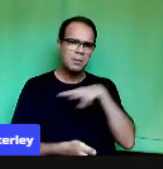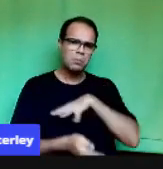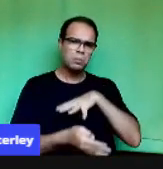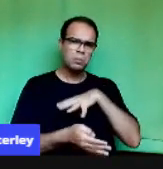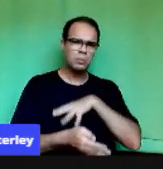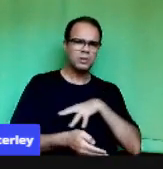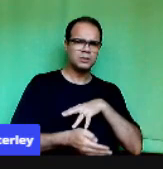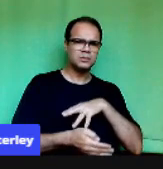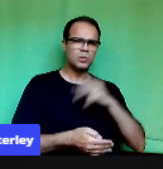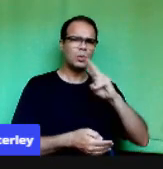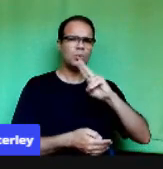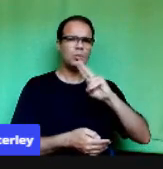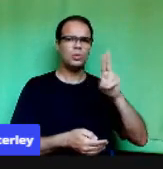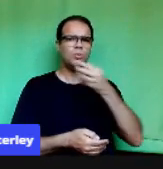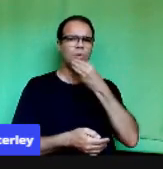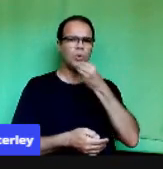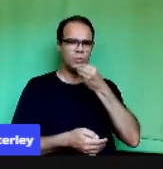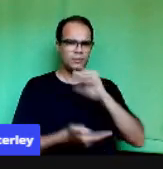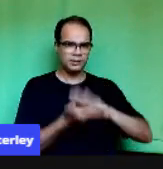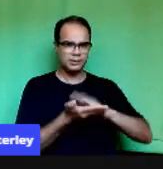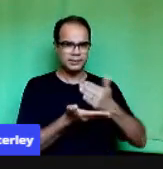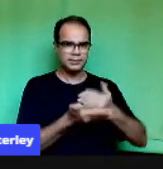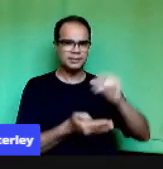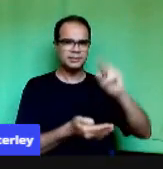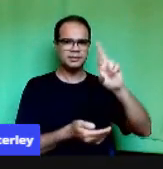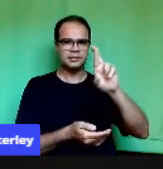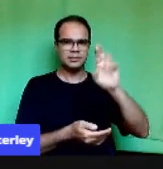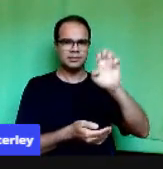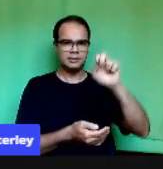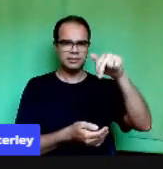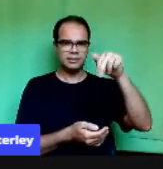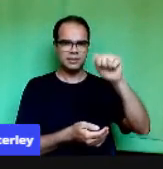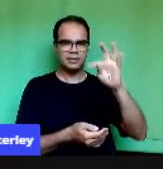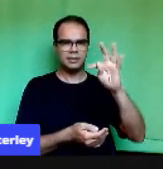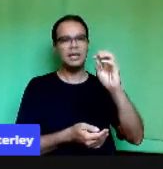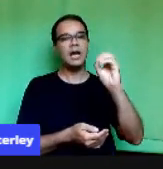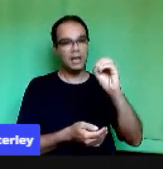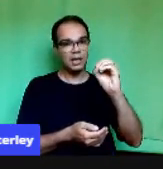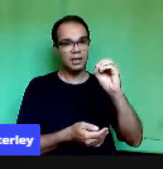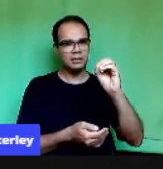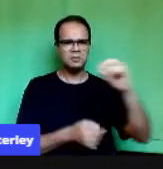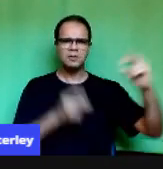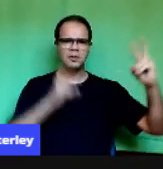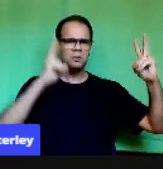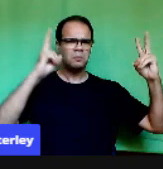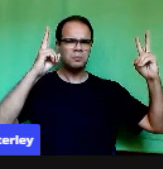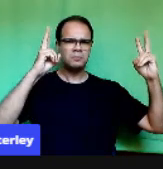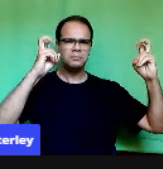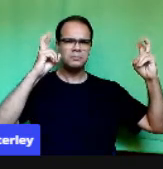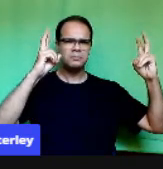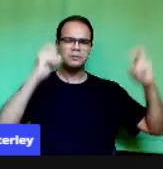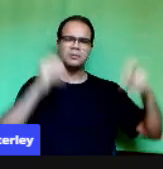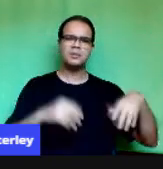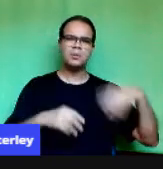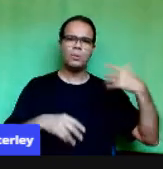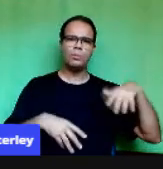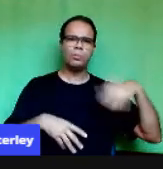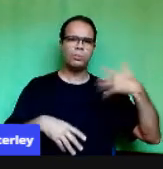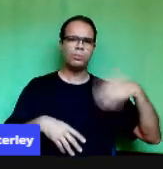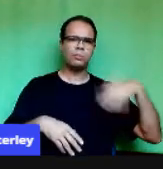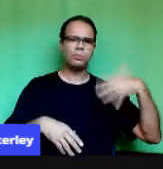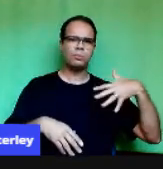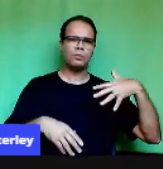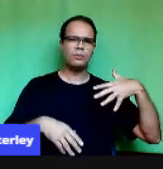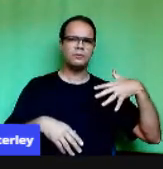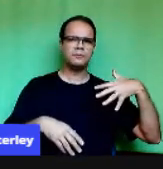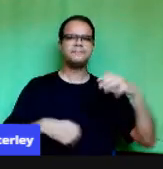Renato Pincelli, publicado e teve uma grande repercussão. Mas olha que frase interessante que ela traz para nós. Mais do